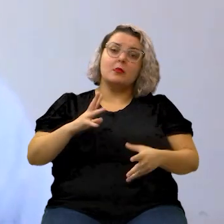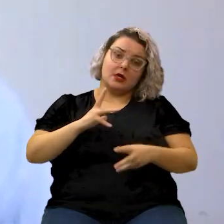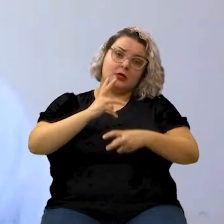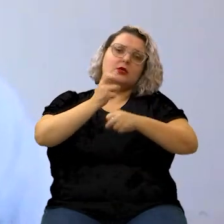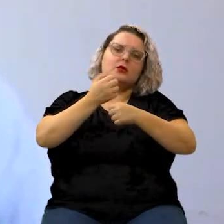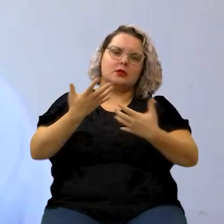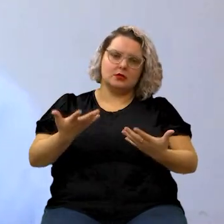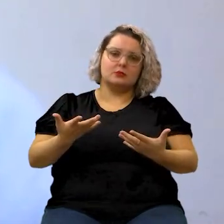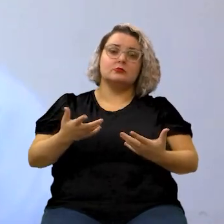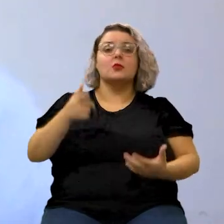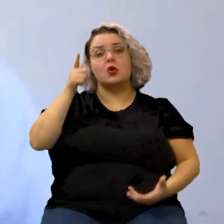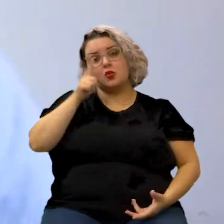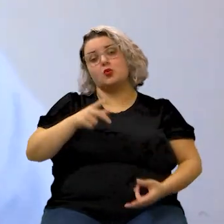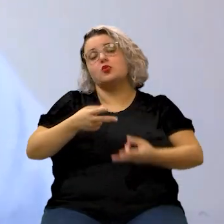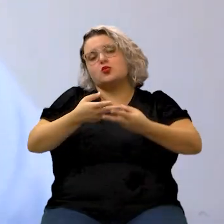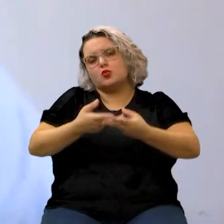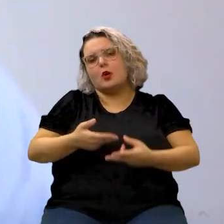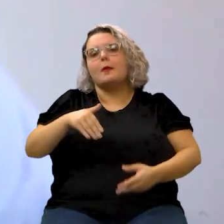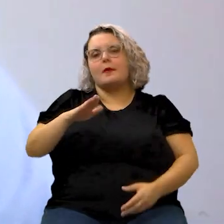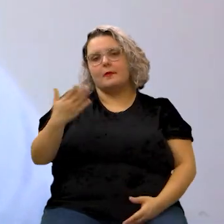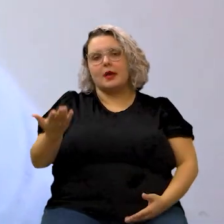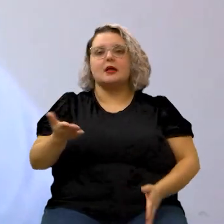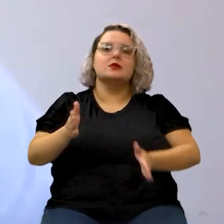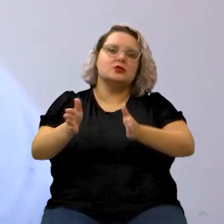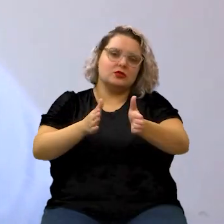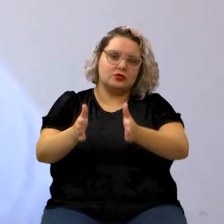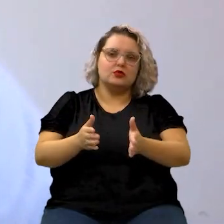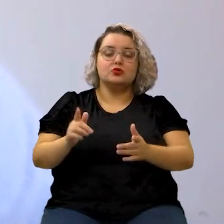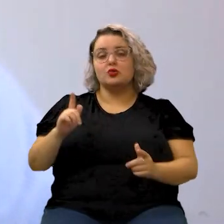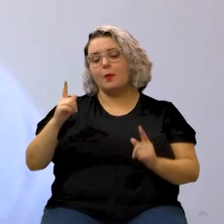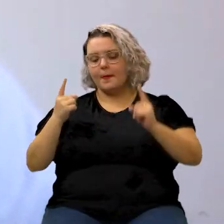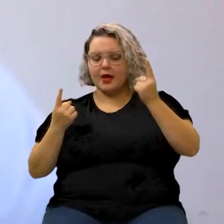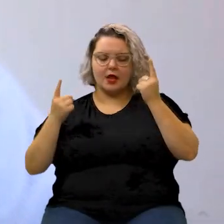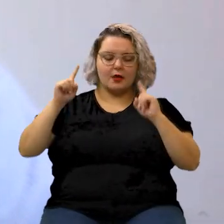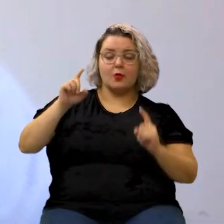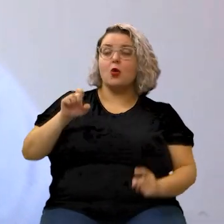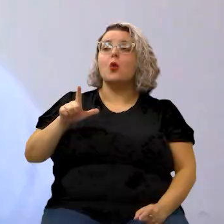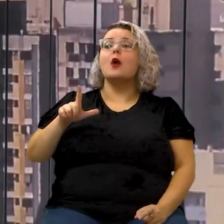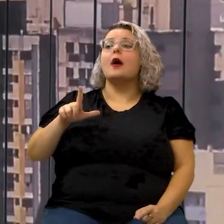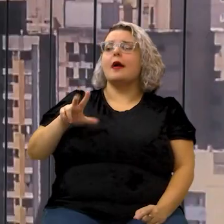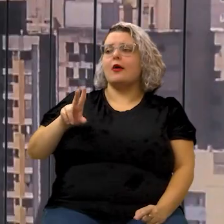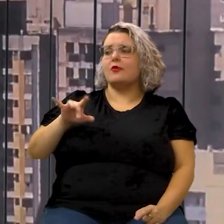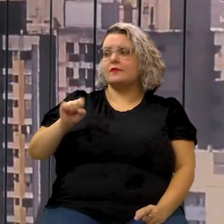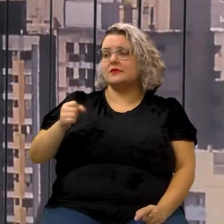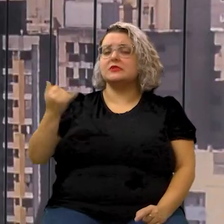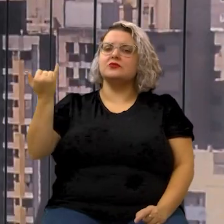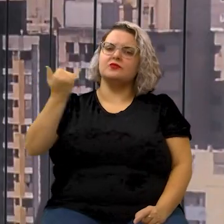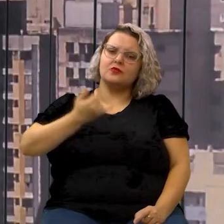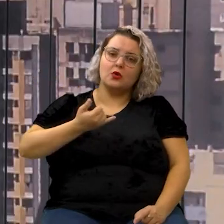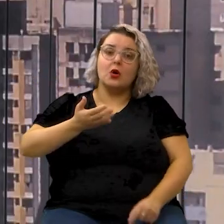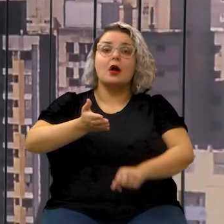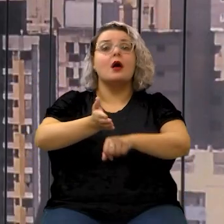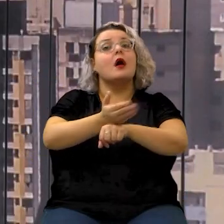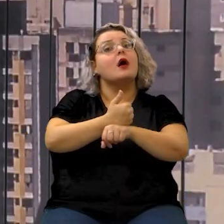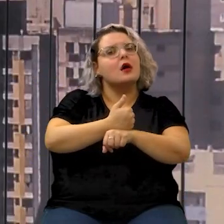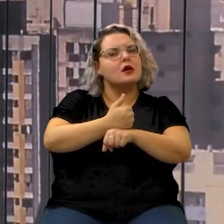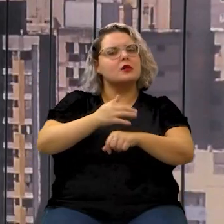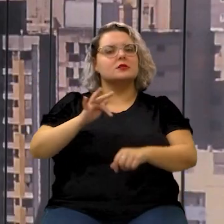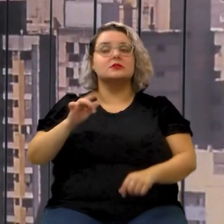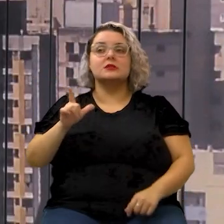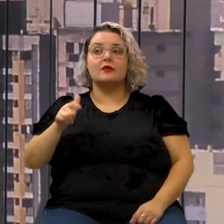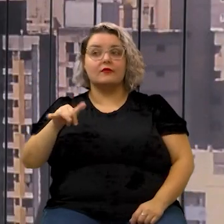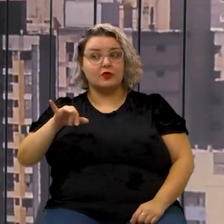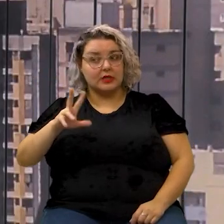mais forte e aguentar por mais tempo esse período aí de folia. Elvis, você deu aí dicas antes da